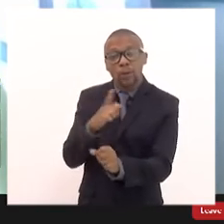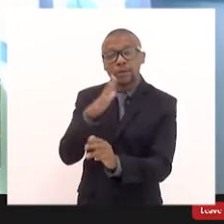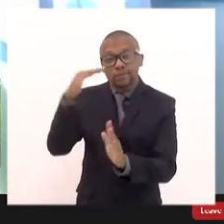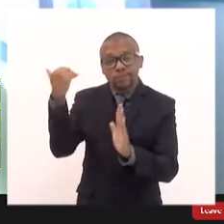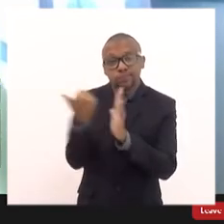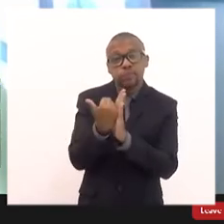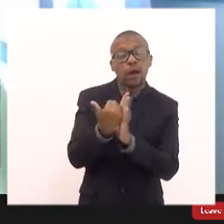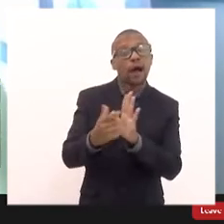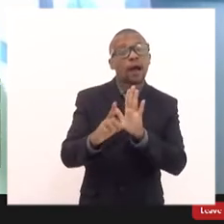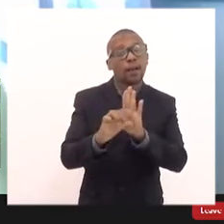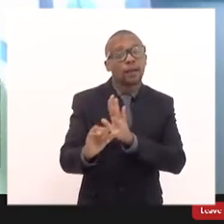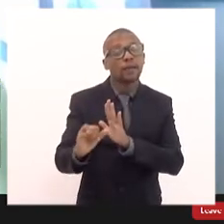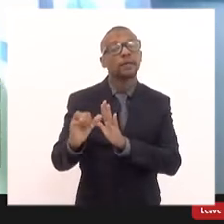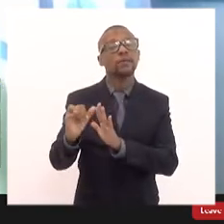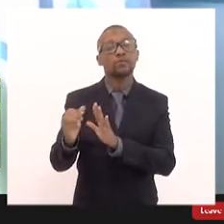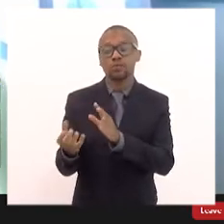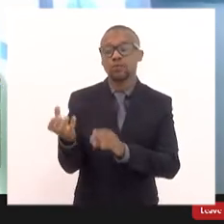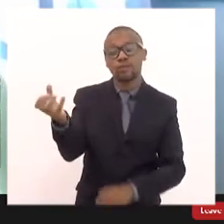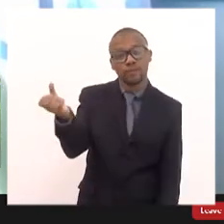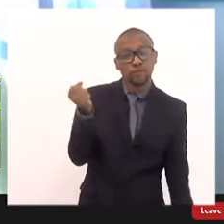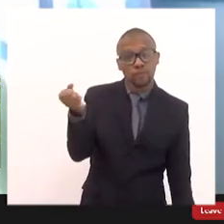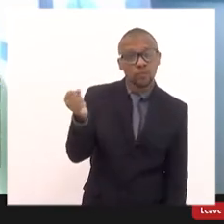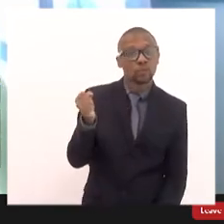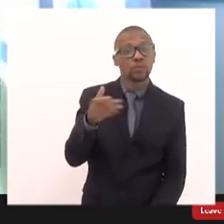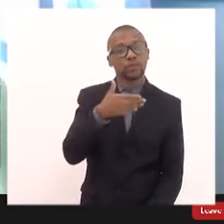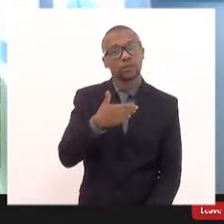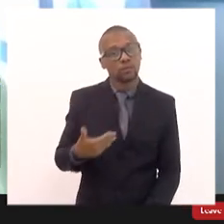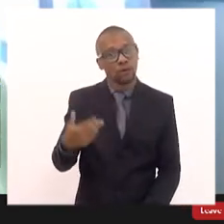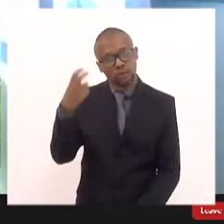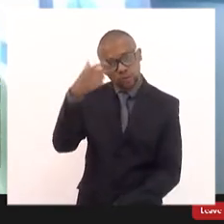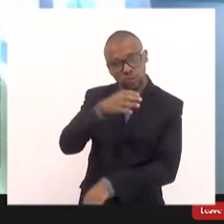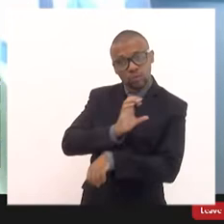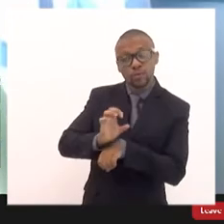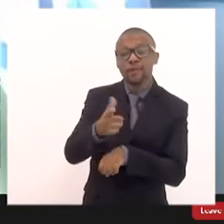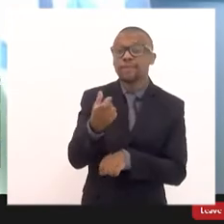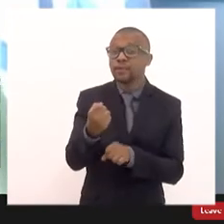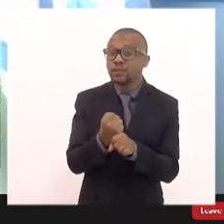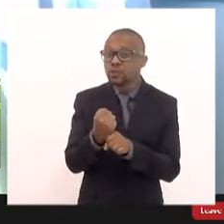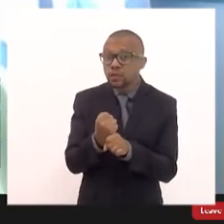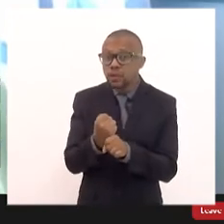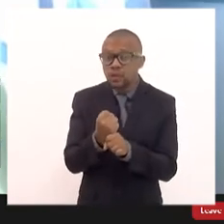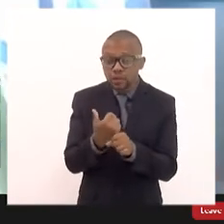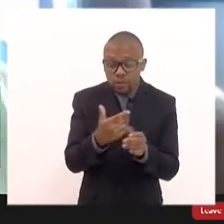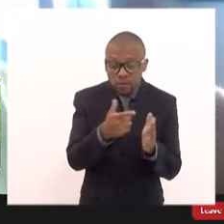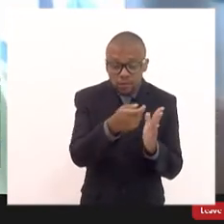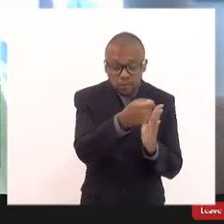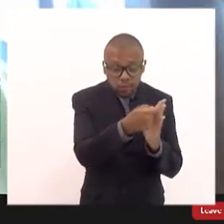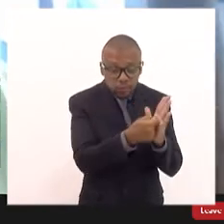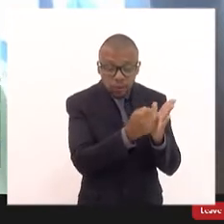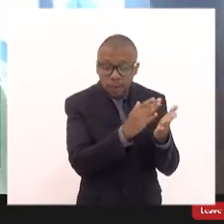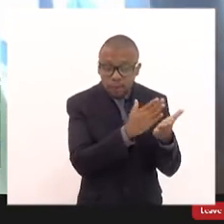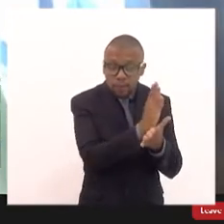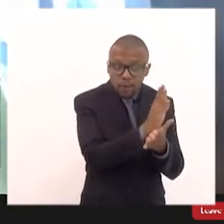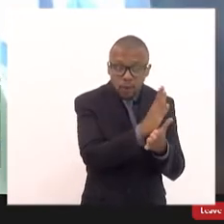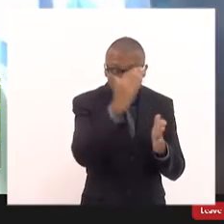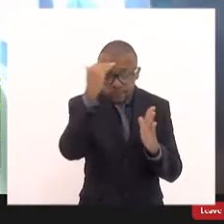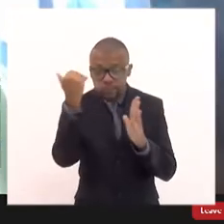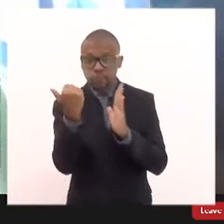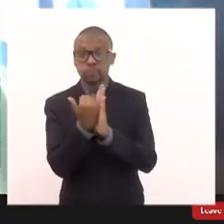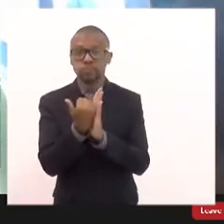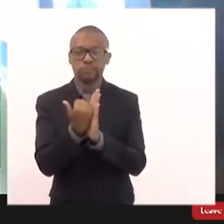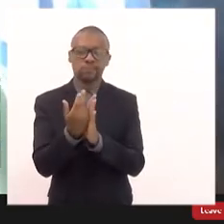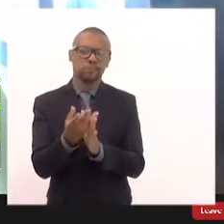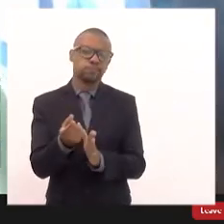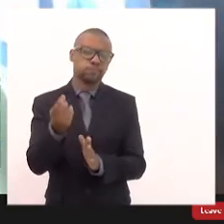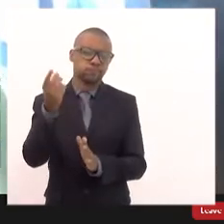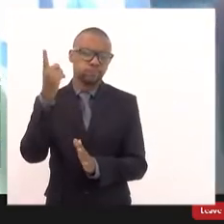Fundo Estadual de Cultura, 20 anos, saiu do papel há pouco tempo. A gente não pode desanimar,